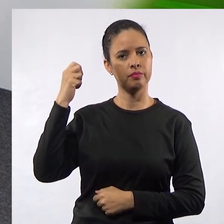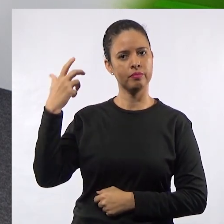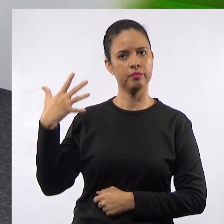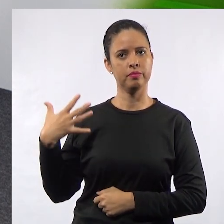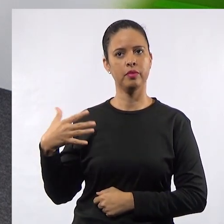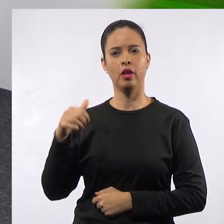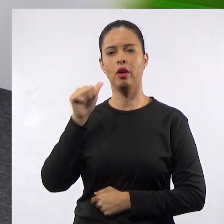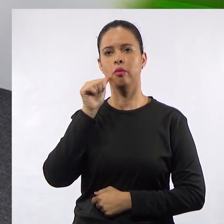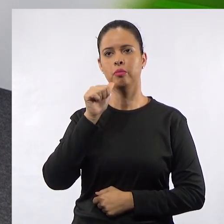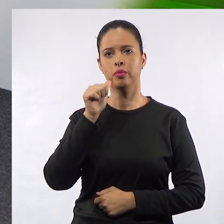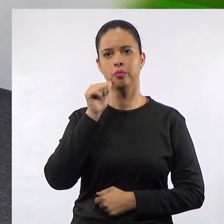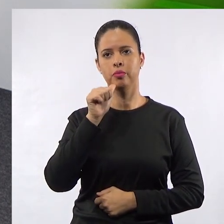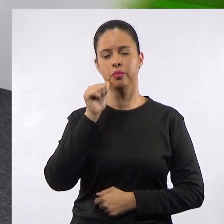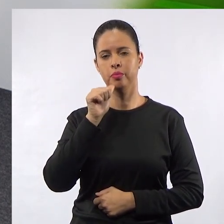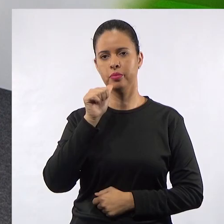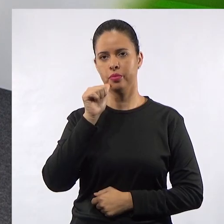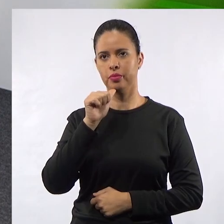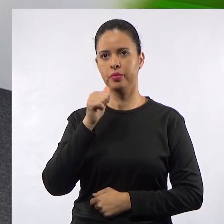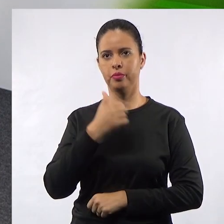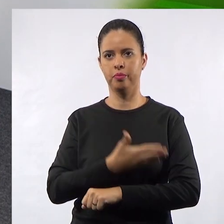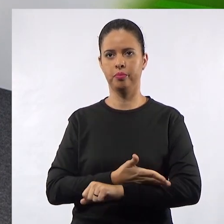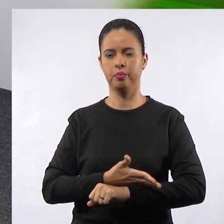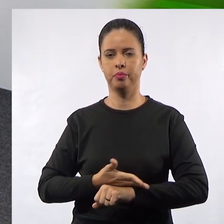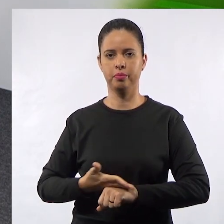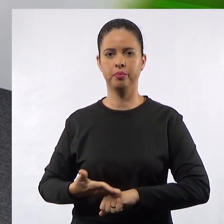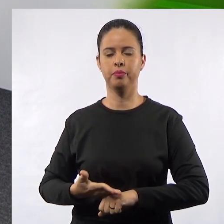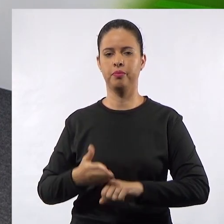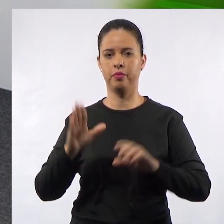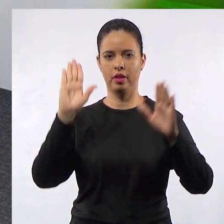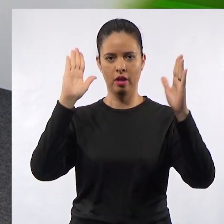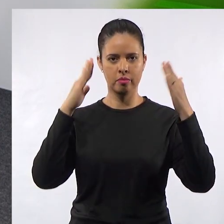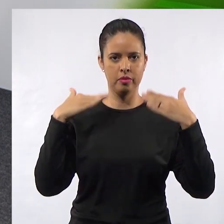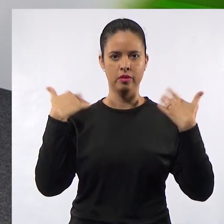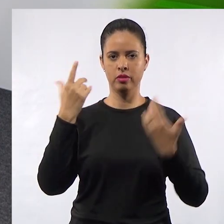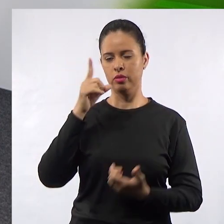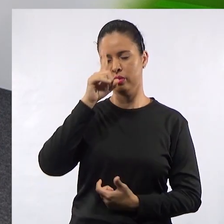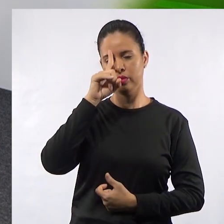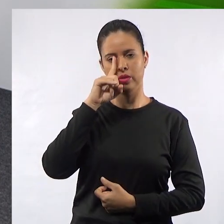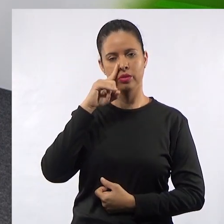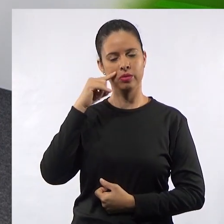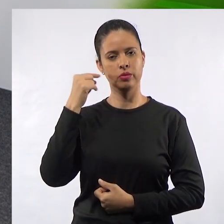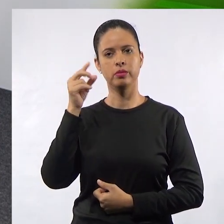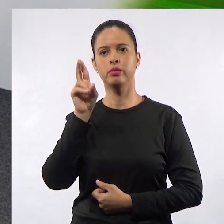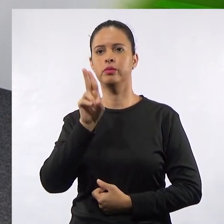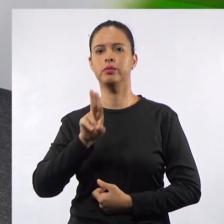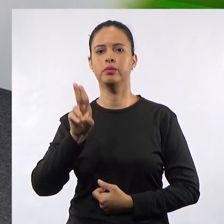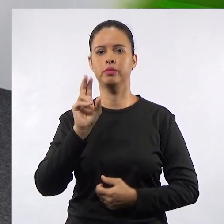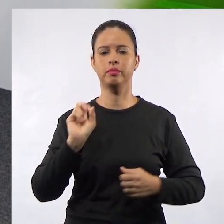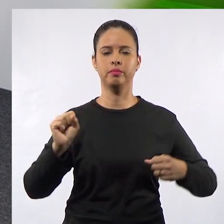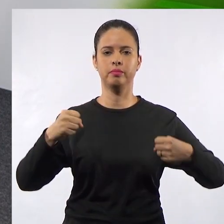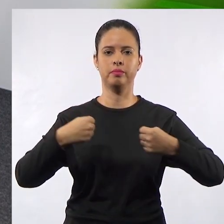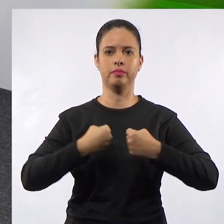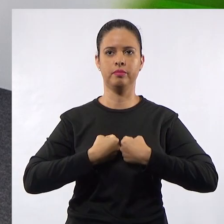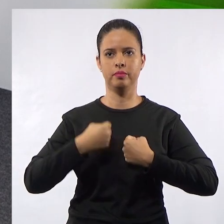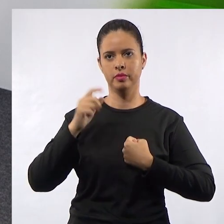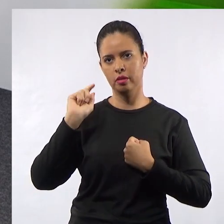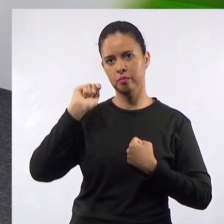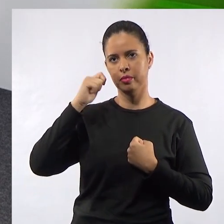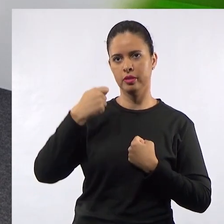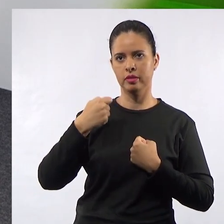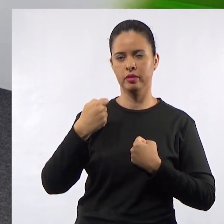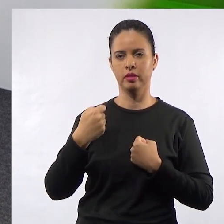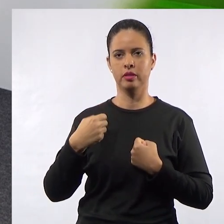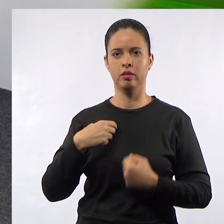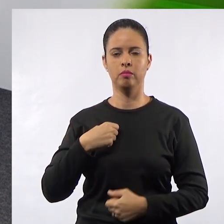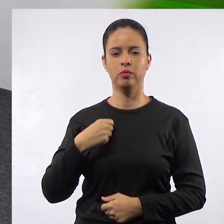tá certo? Vamos lá. Eu sou uma mulher branca, tenho os cabelos loiros, estou trajando um terninho preto com